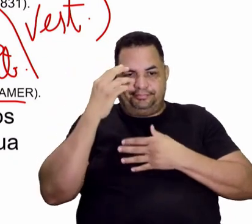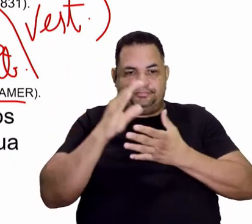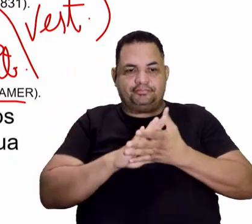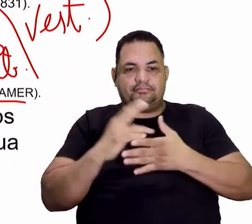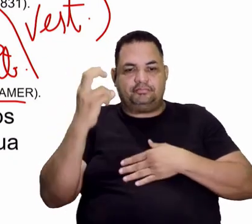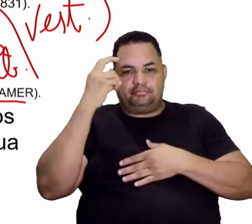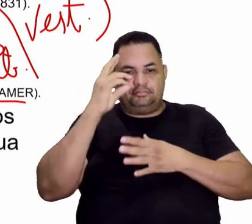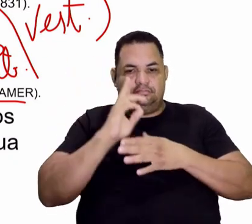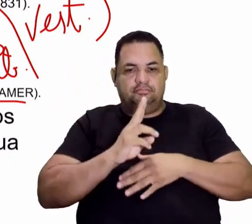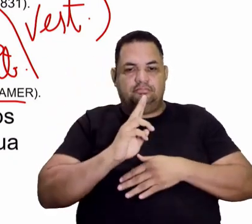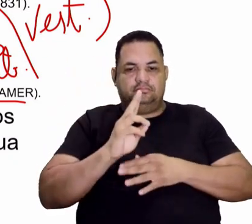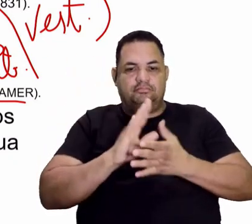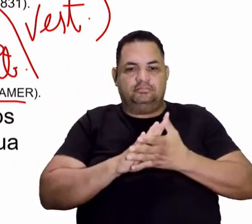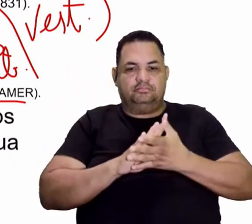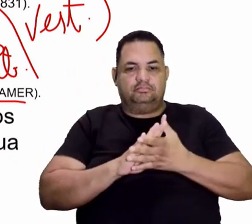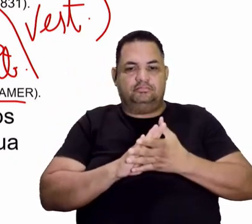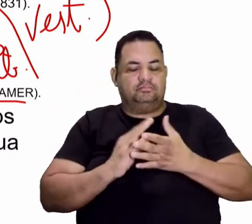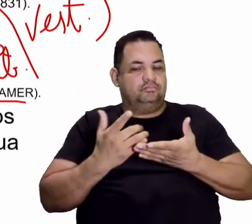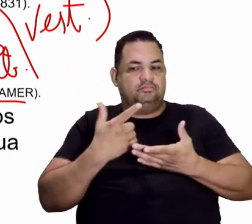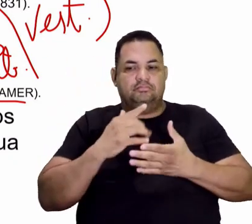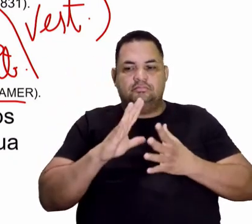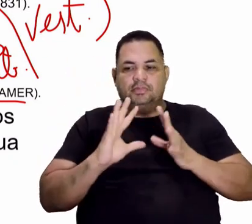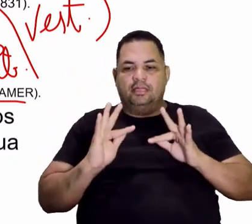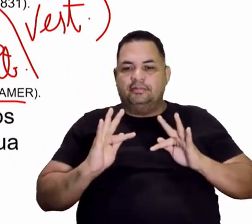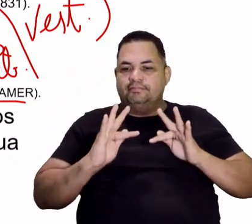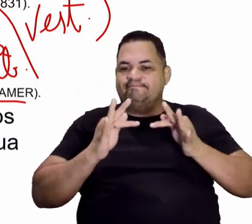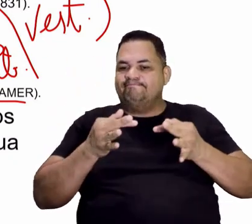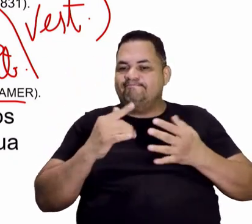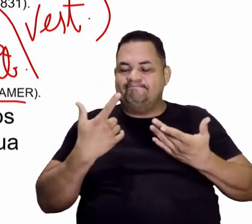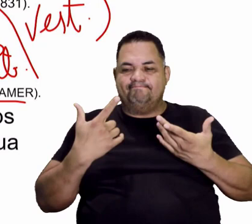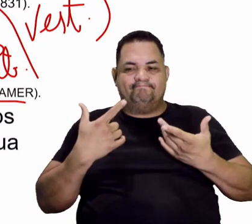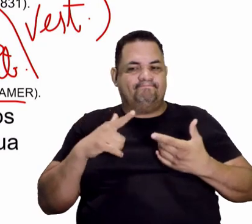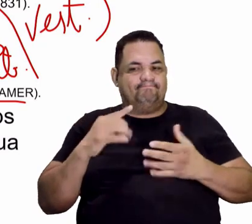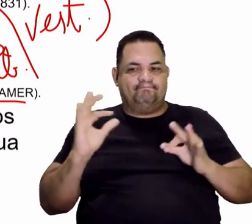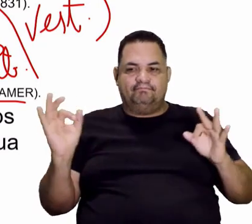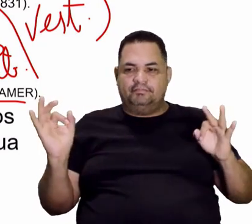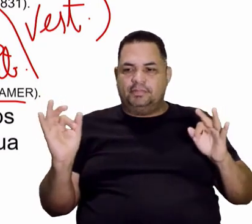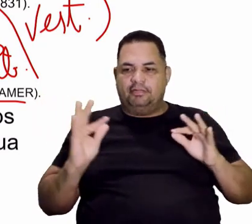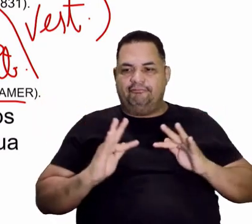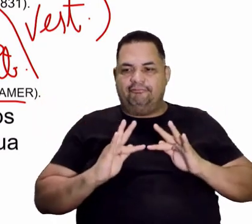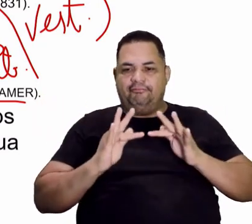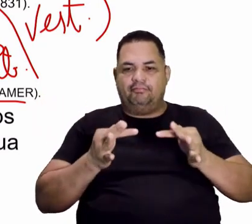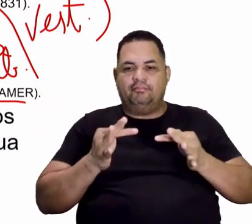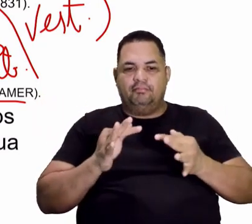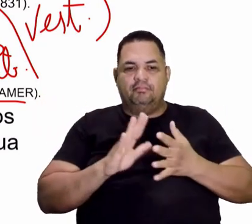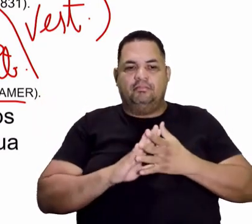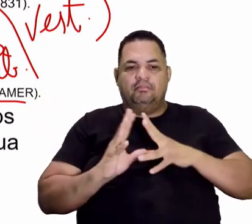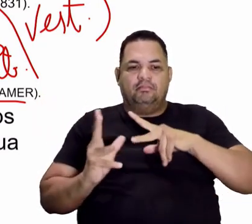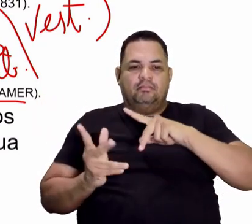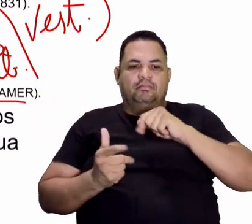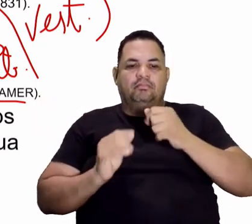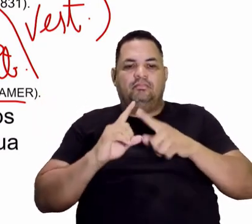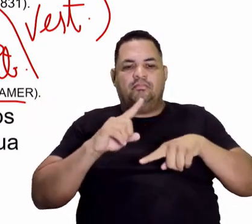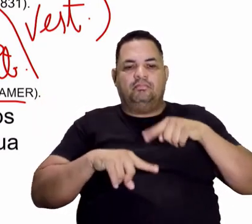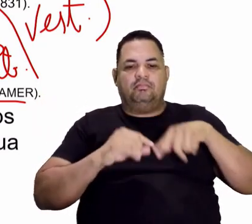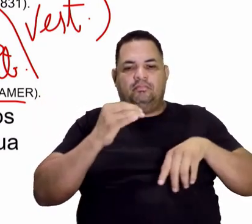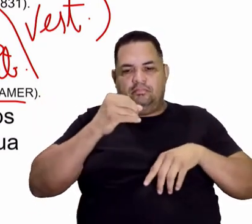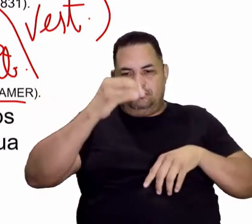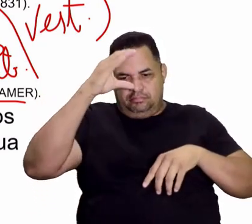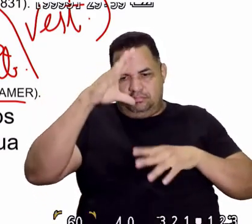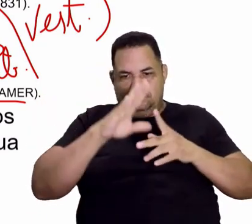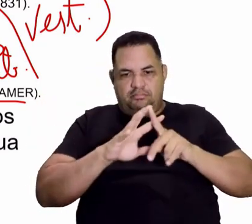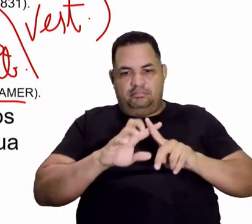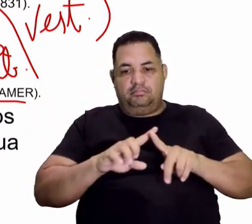A cultura é sempre inconclusa, ó, não tem uma conclusão correta, adequada, no mundo dos objetos do